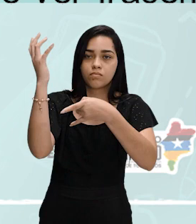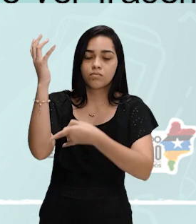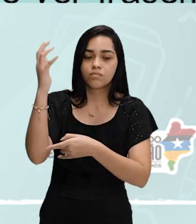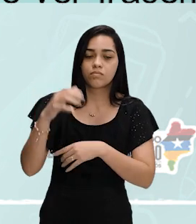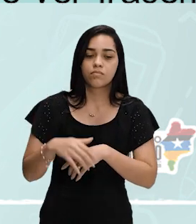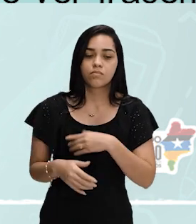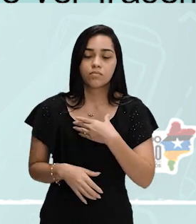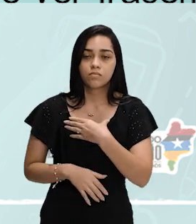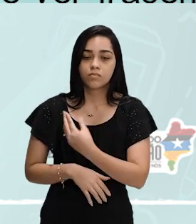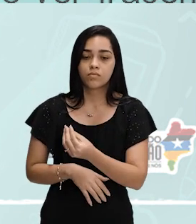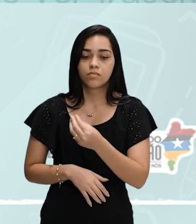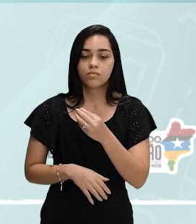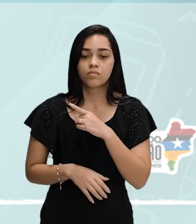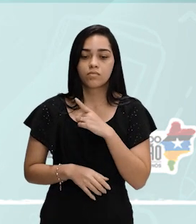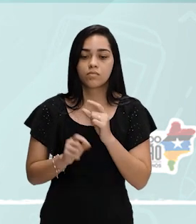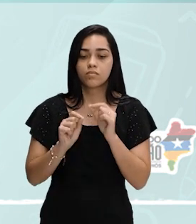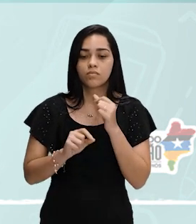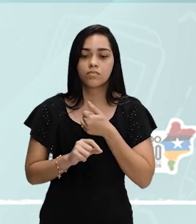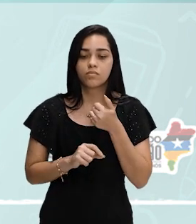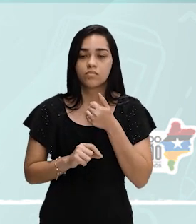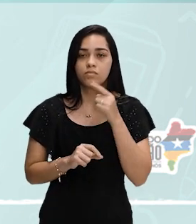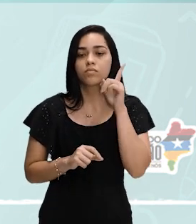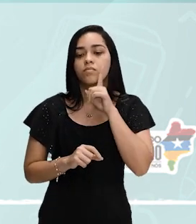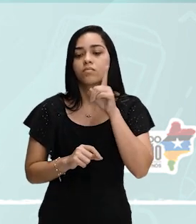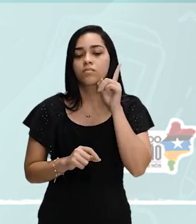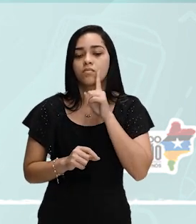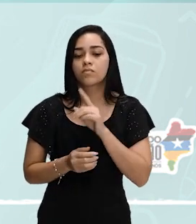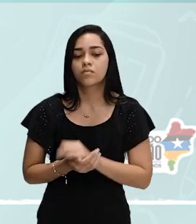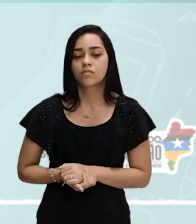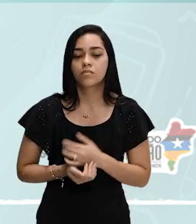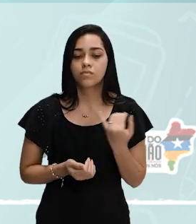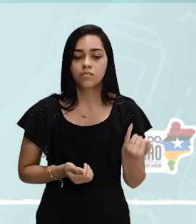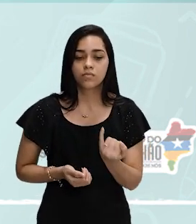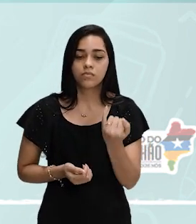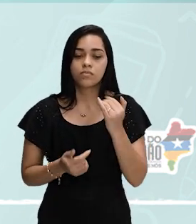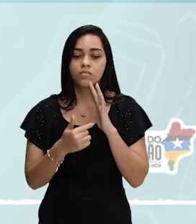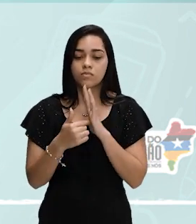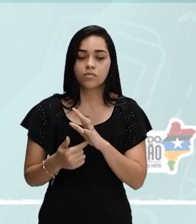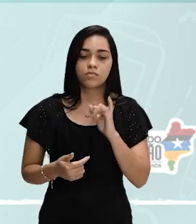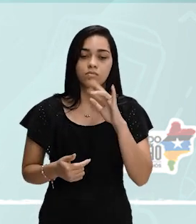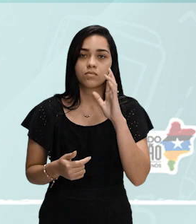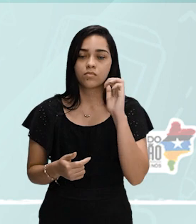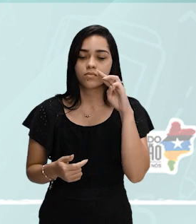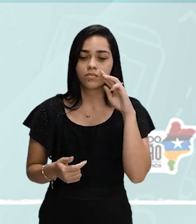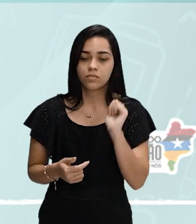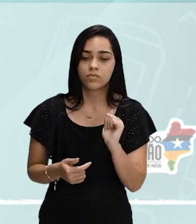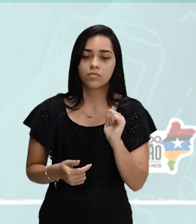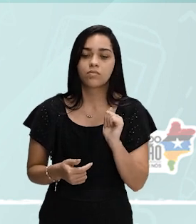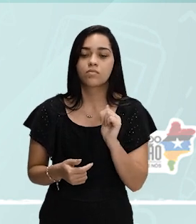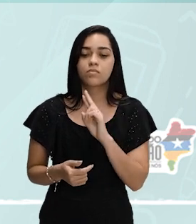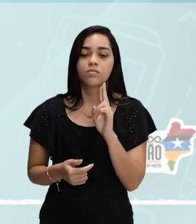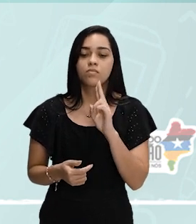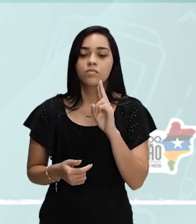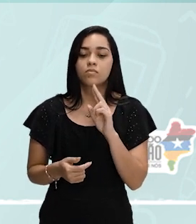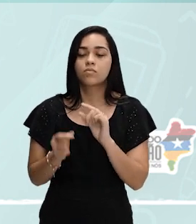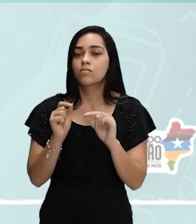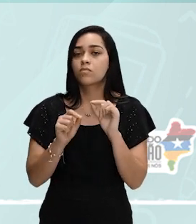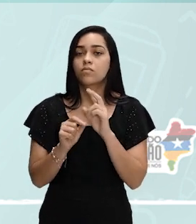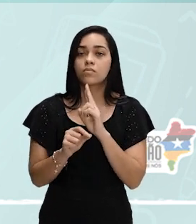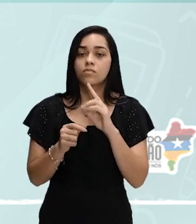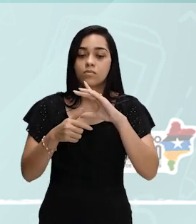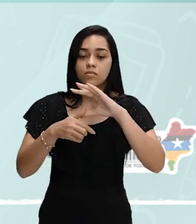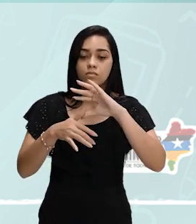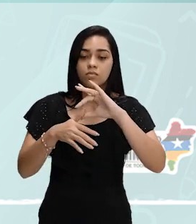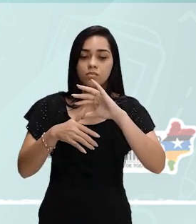filho de Iracema e Martim tornou-se, assim, o primeiro cearense. É importante destacar que Iracema é um anagrama